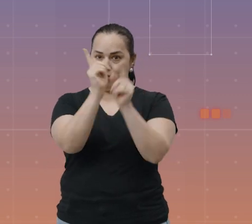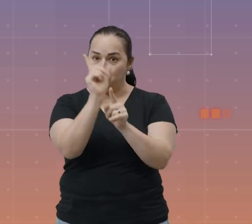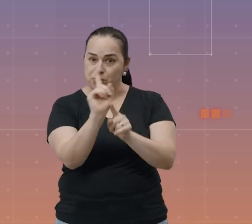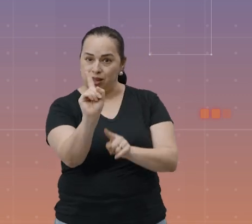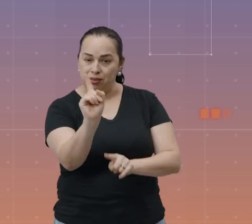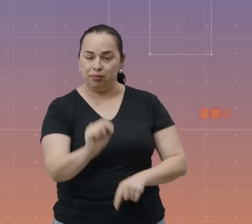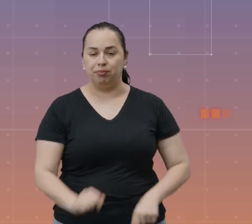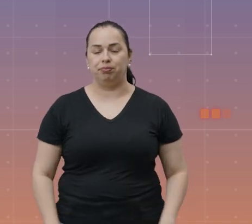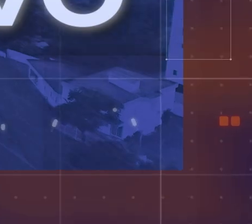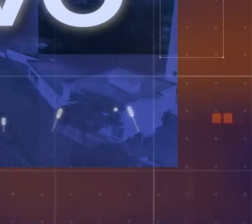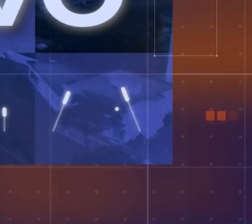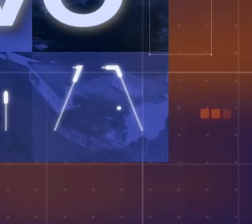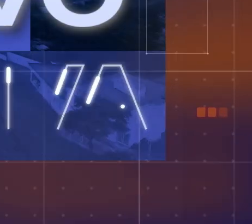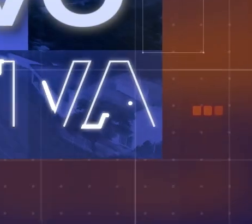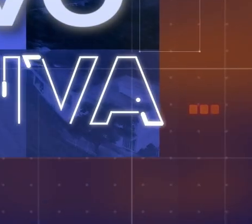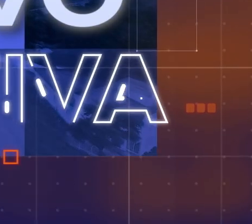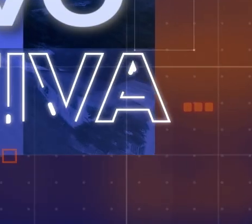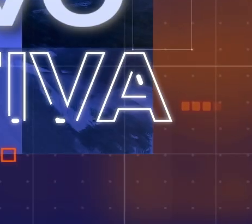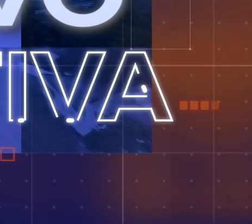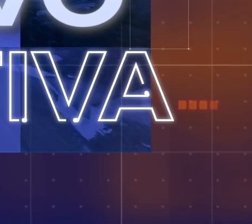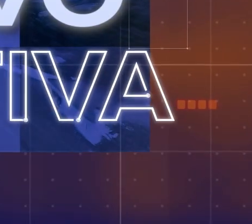Aranha. Fique com a gente.